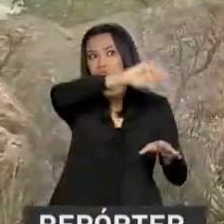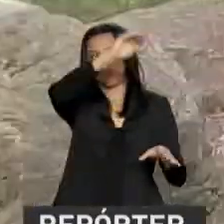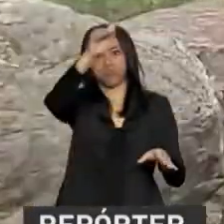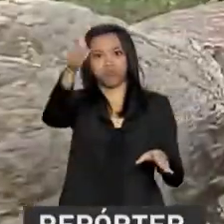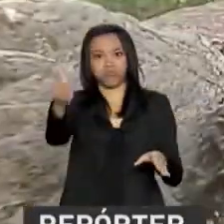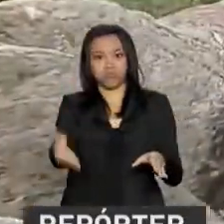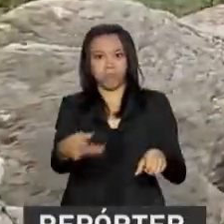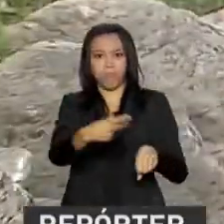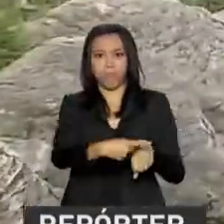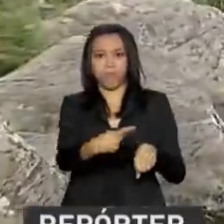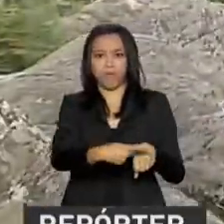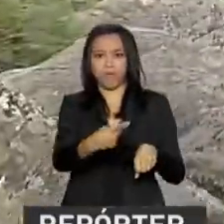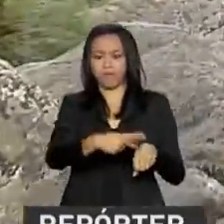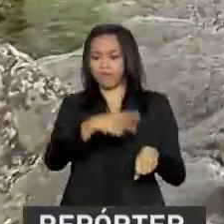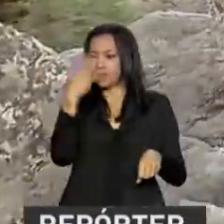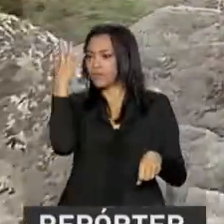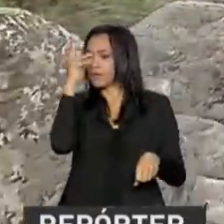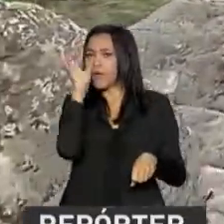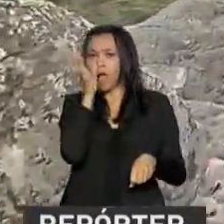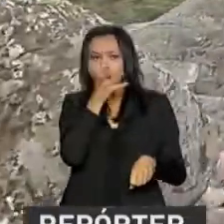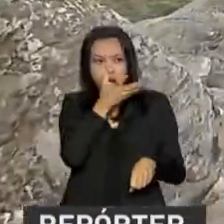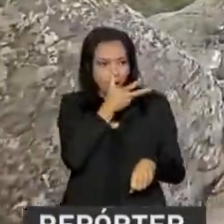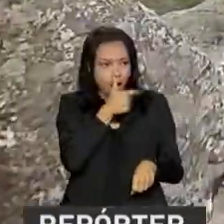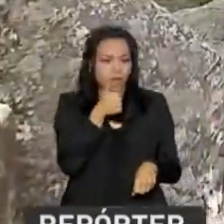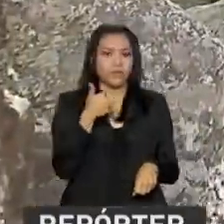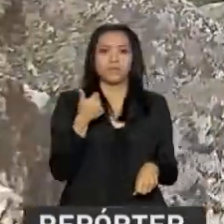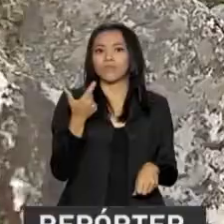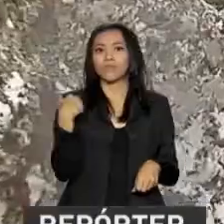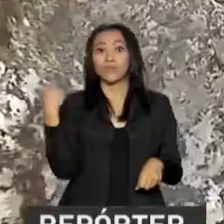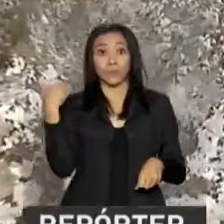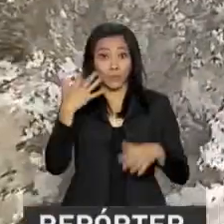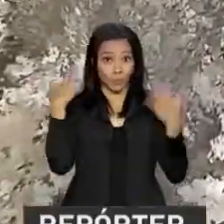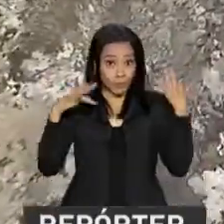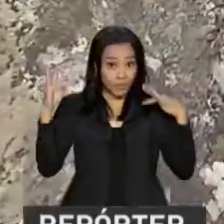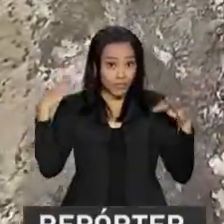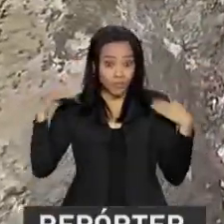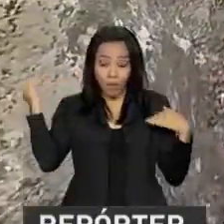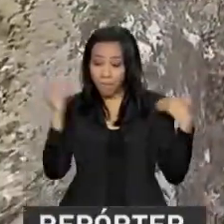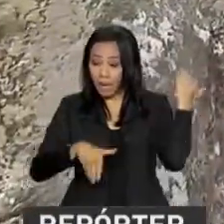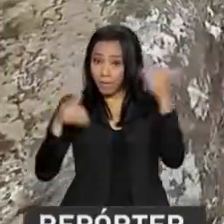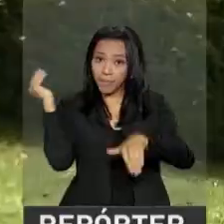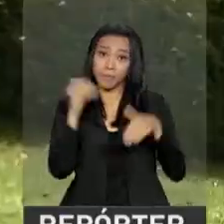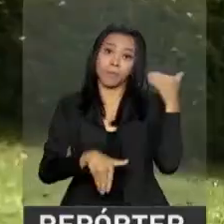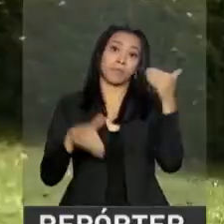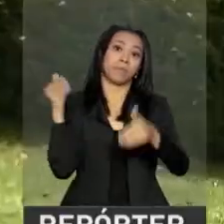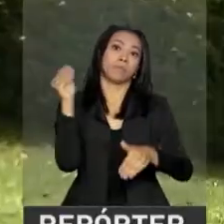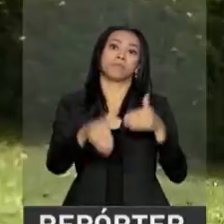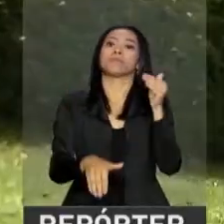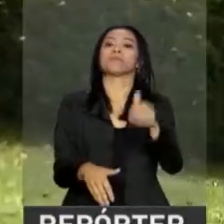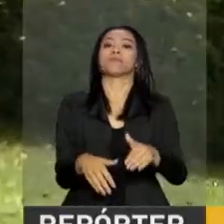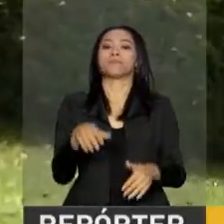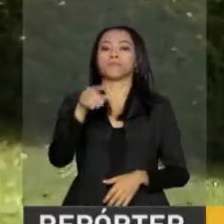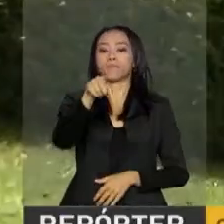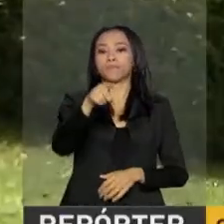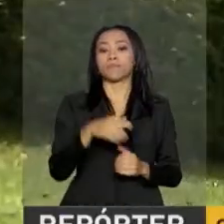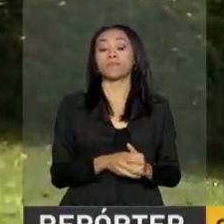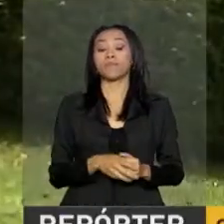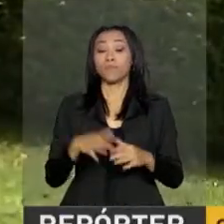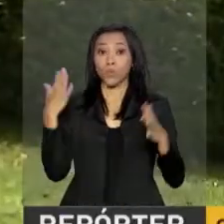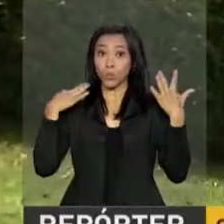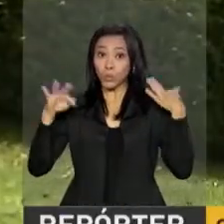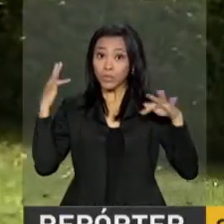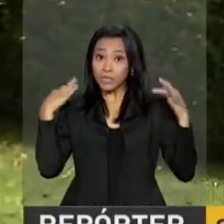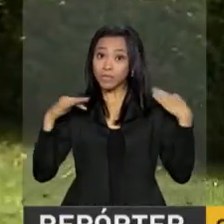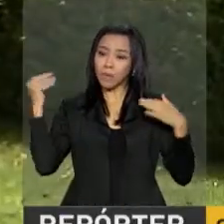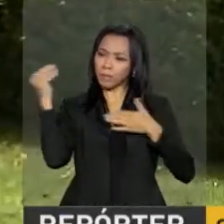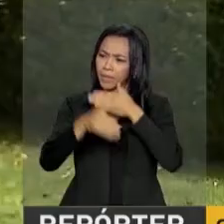cenário com tantas belezas não é de se estranhar que o turismo tenha crescido tanto nos últimos anos o turismo com a sua cadeia produtiva ele